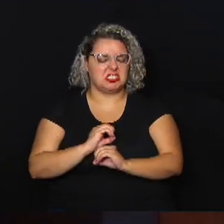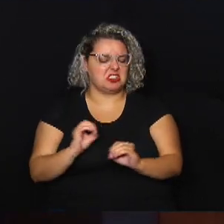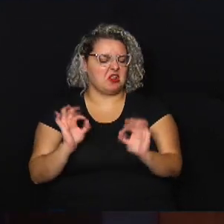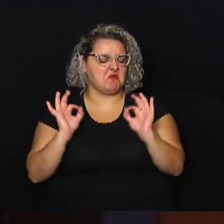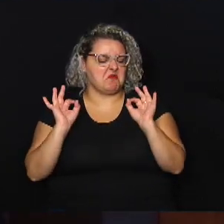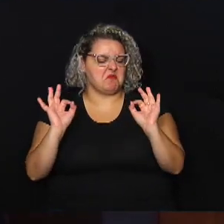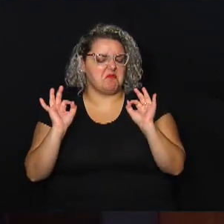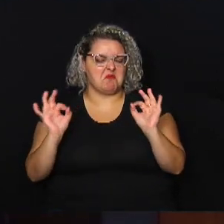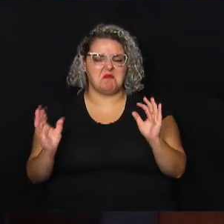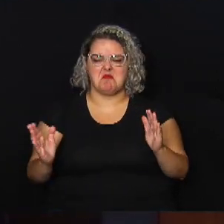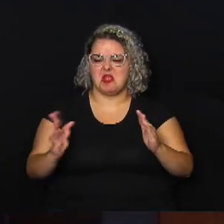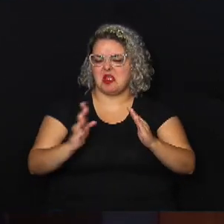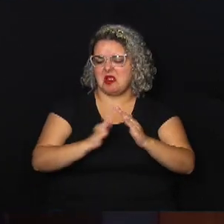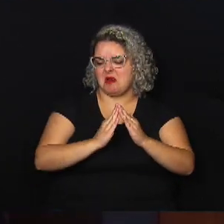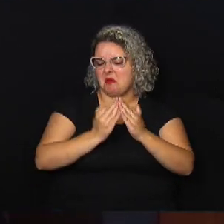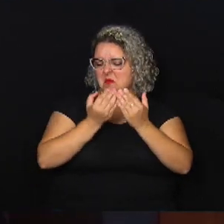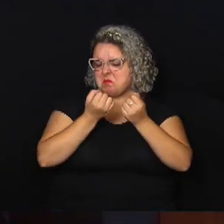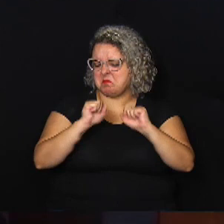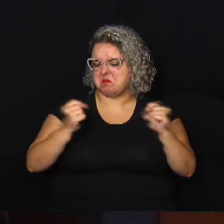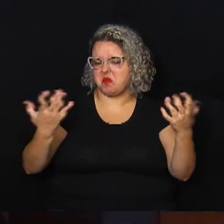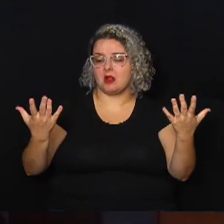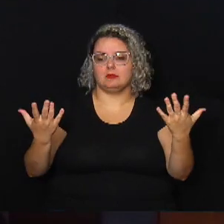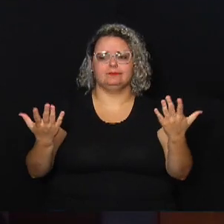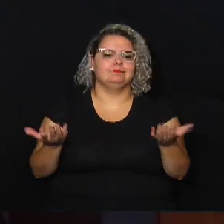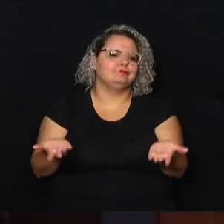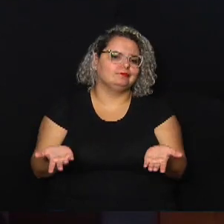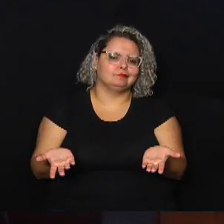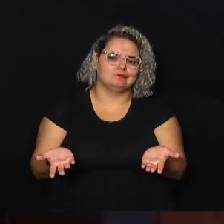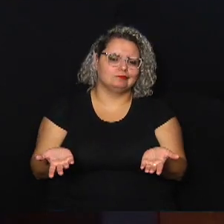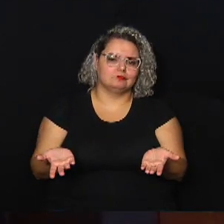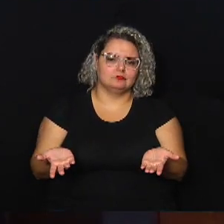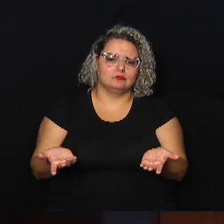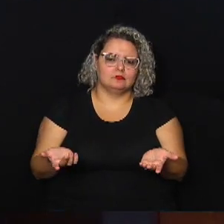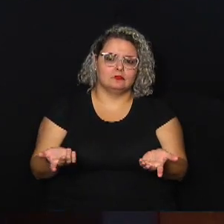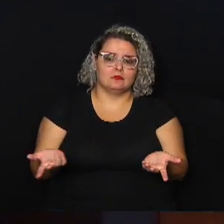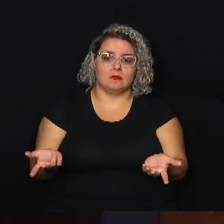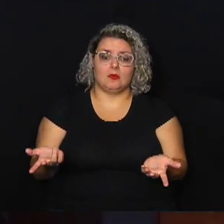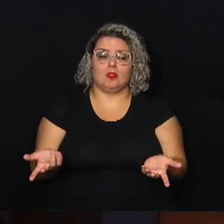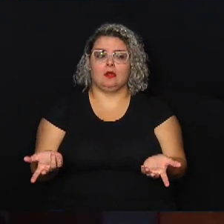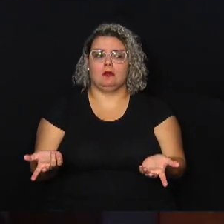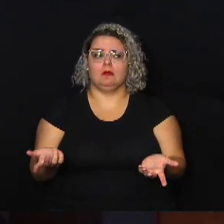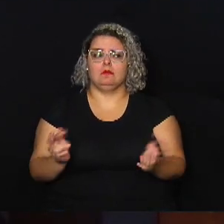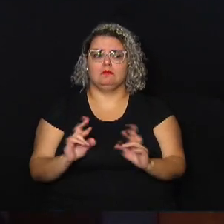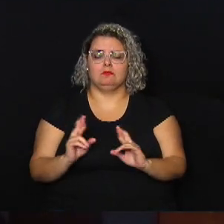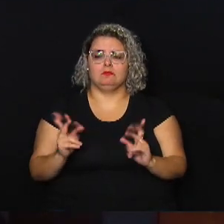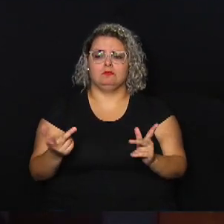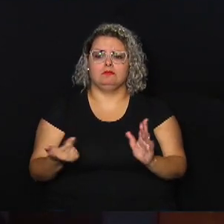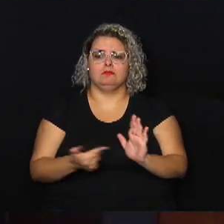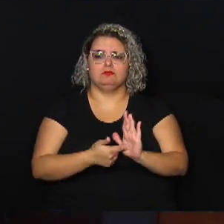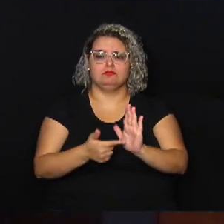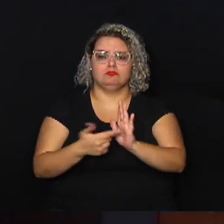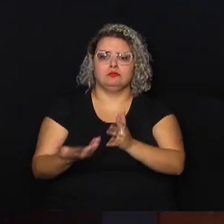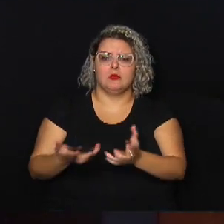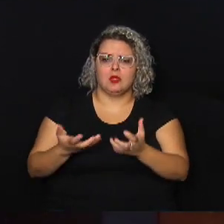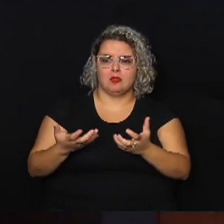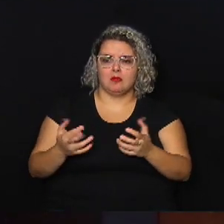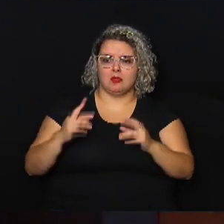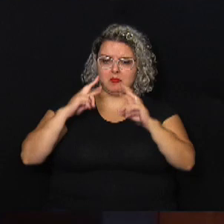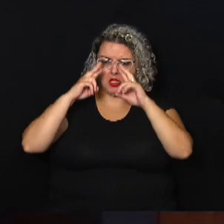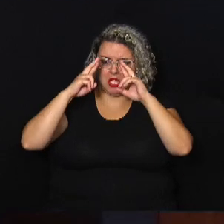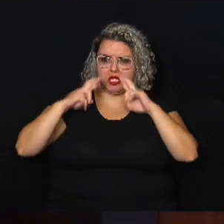uma mansão, umas coisas muito além dos recursos que a pessoa tem, mas puramente por efeito de demonstração. Eu quero que as pessoas me respeitem por